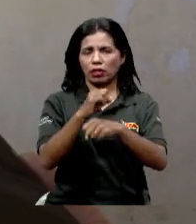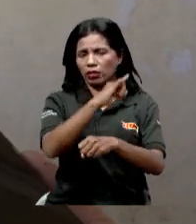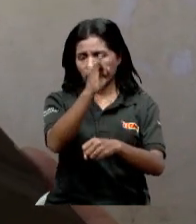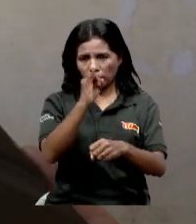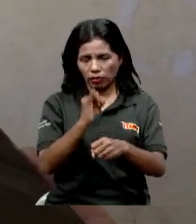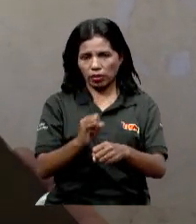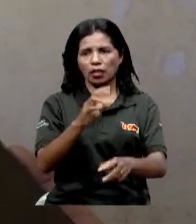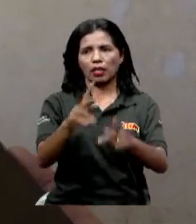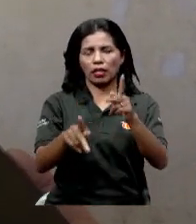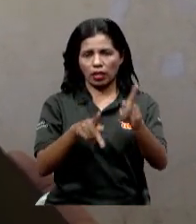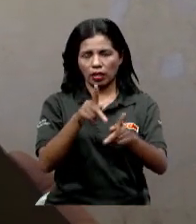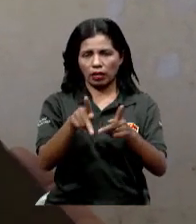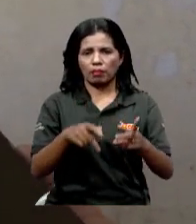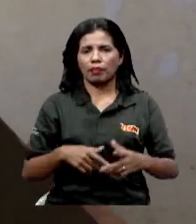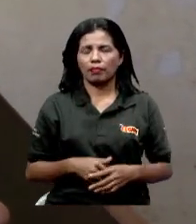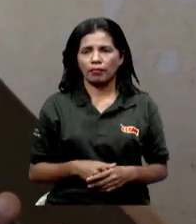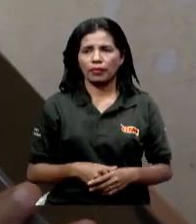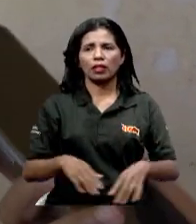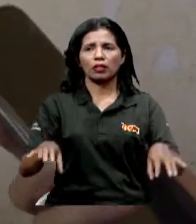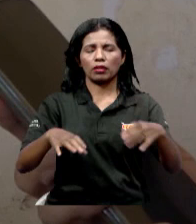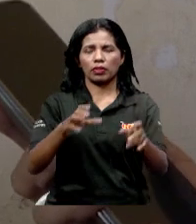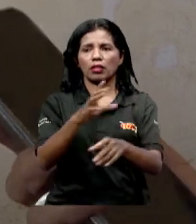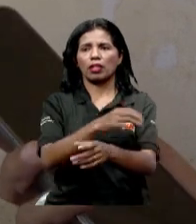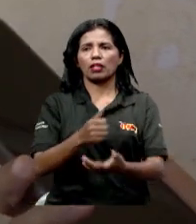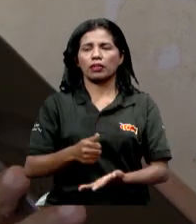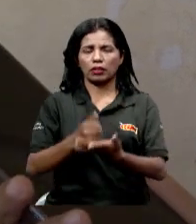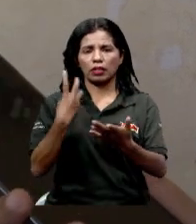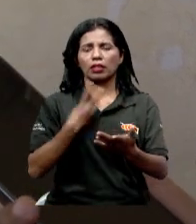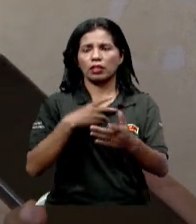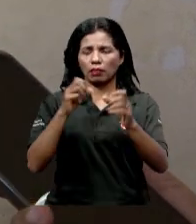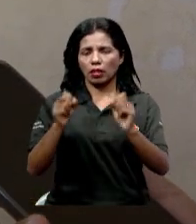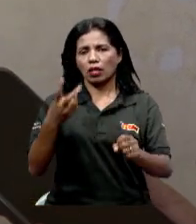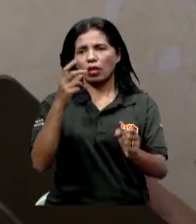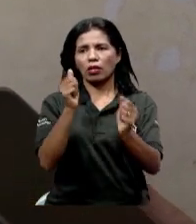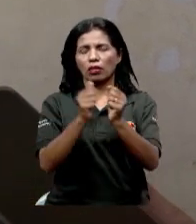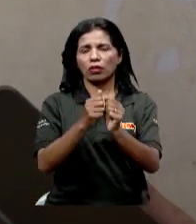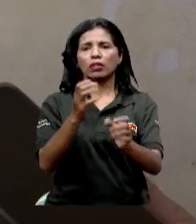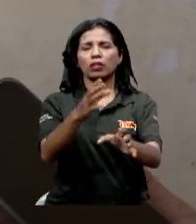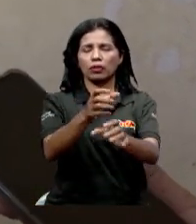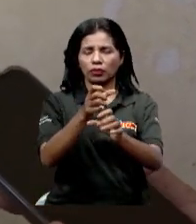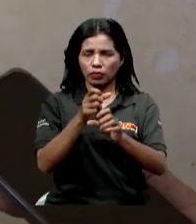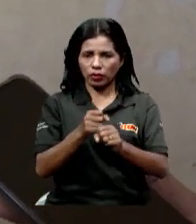ne instrumento sira pa pesquisa ne. Serviço comunitário hanesan o bele hare ho sira foti